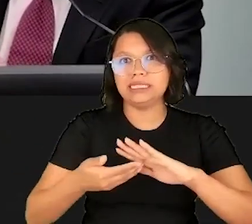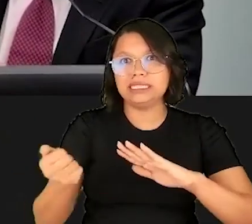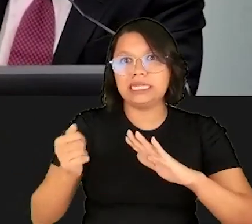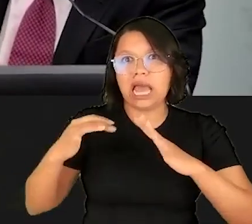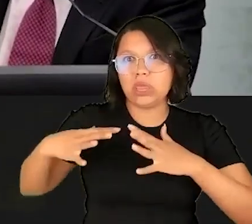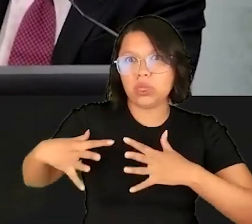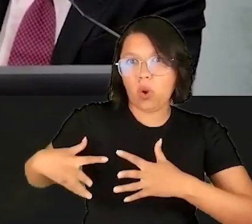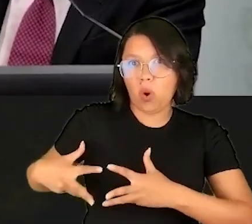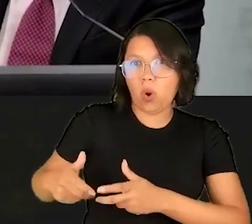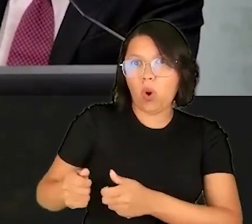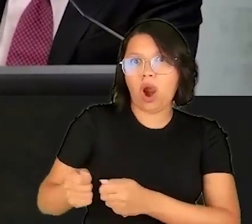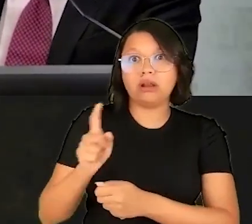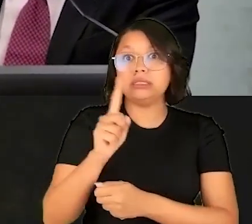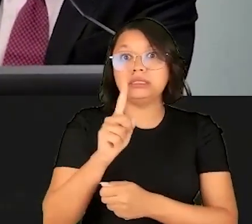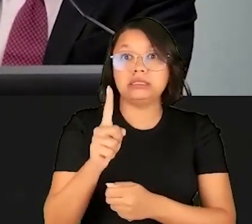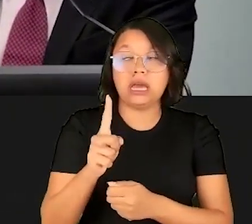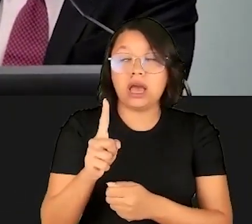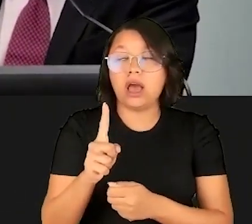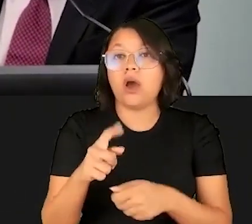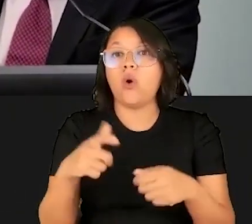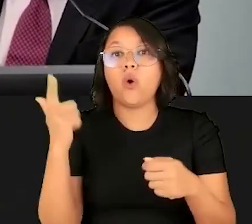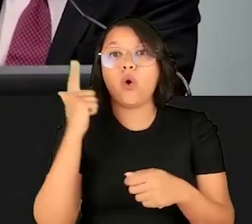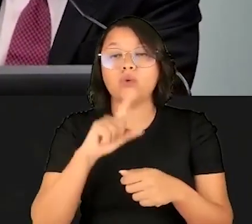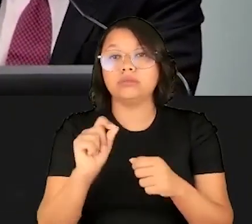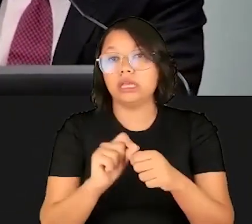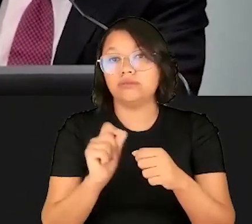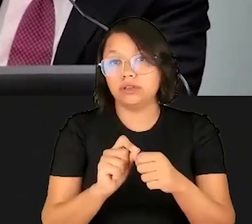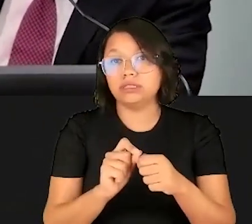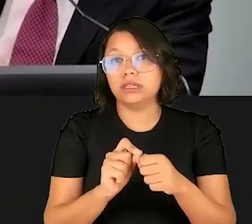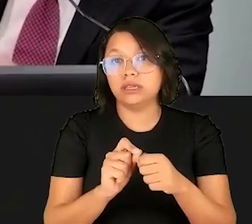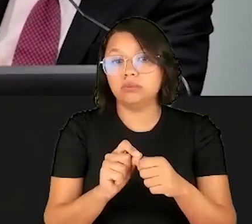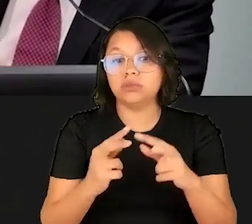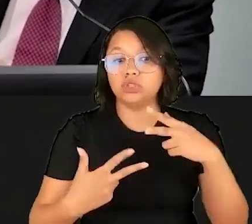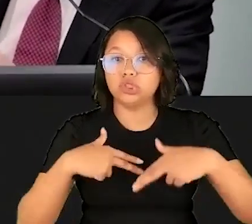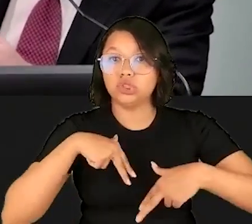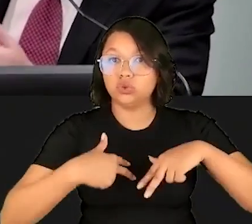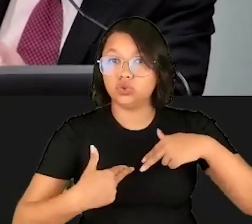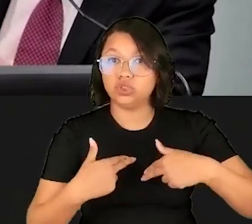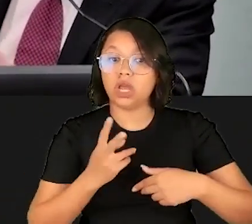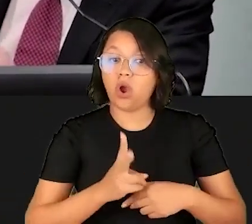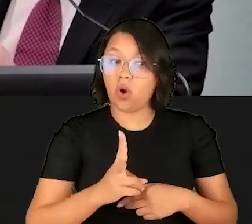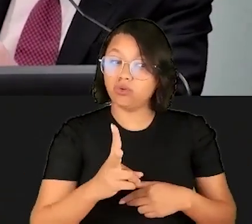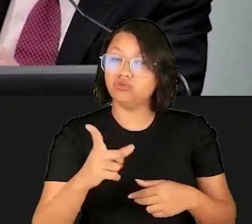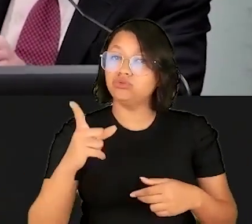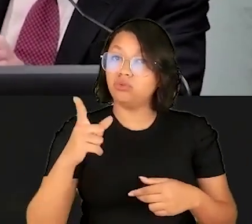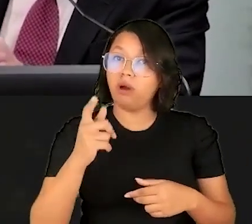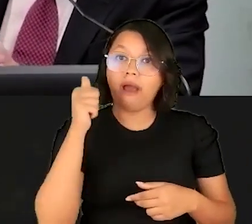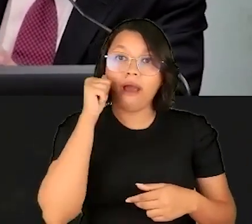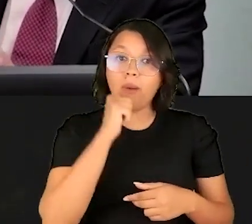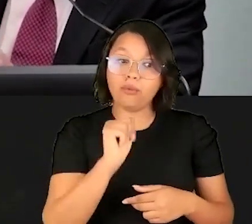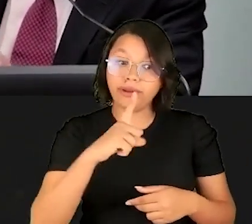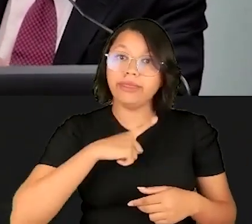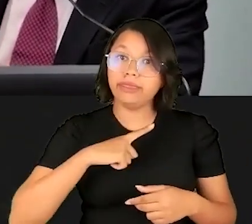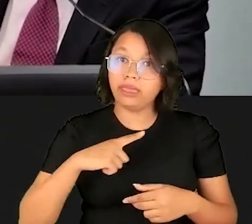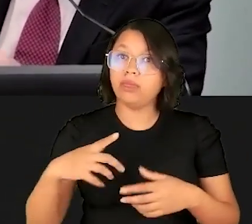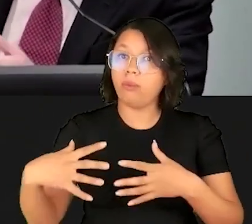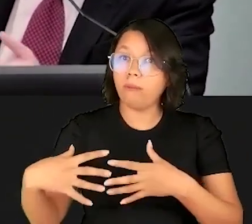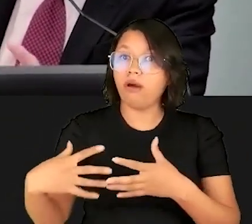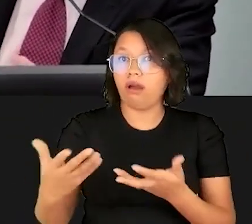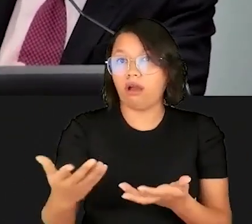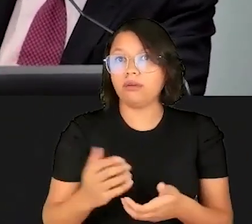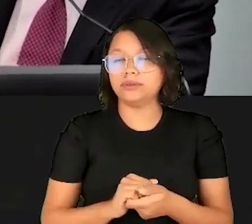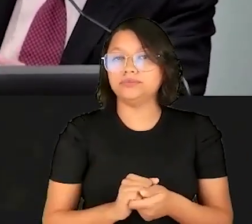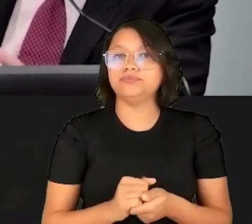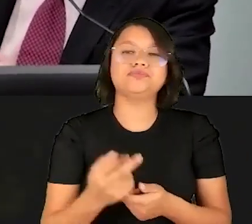que possível, você faz uma ressecção segmentar, preserva a mama. Se você vai operar, por exemplo, um tumor no intestino, você pode